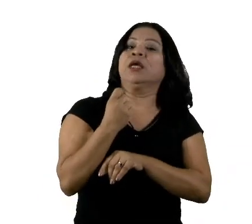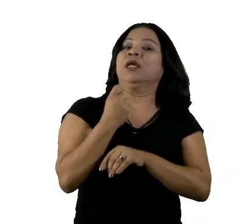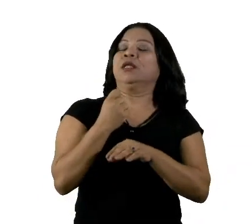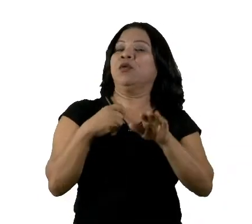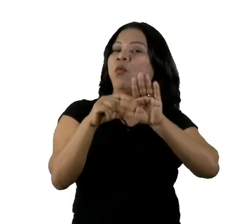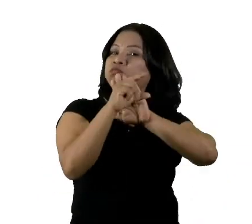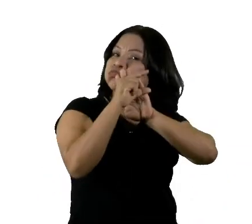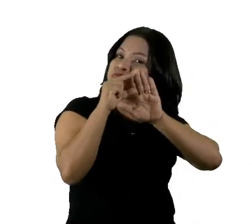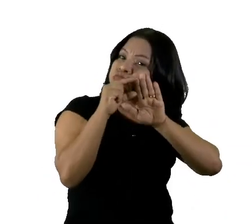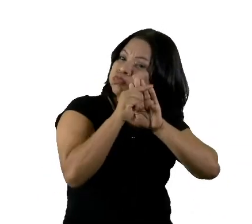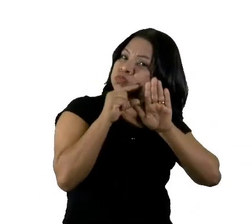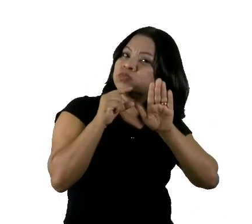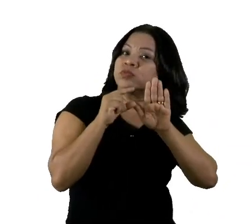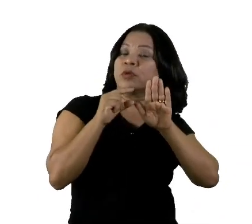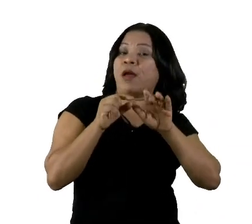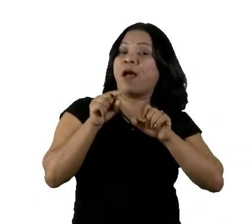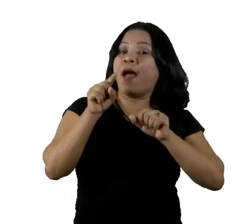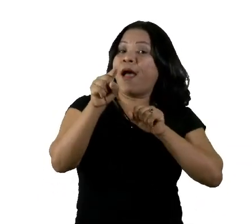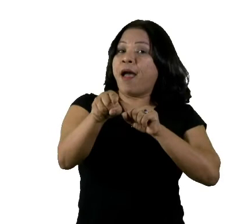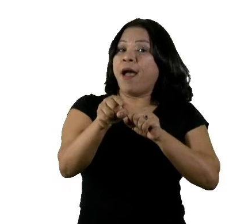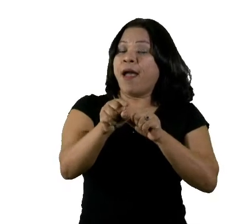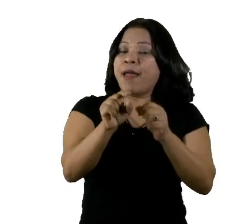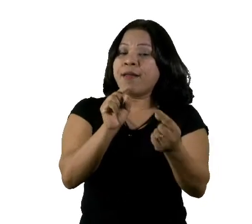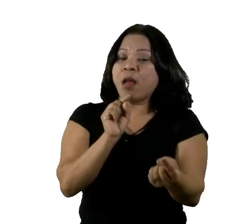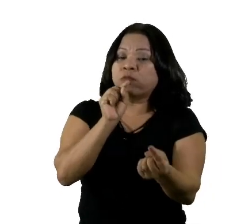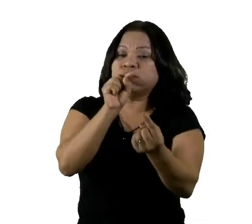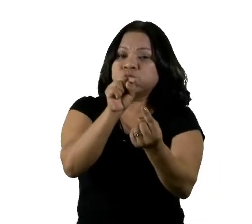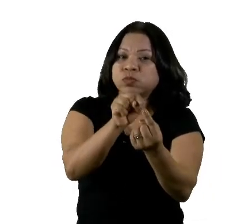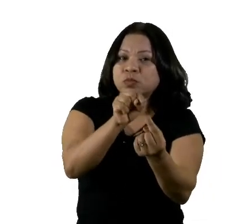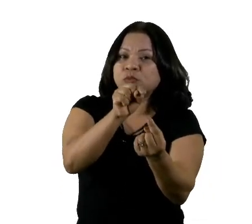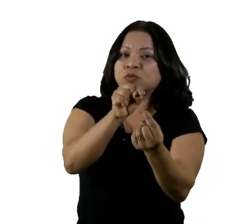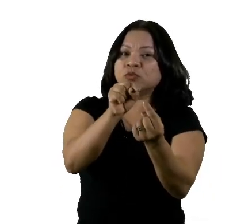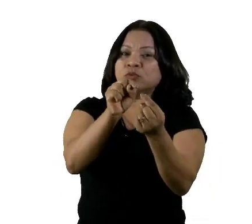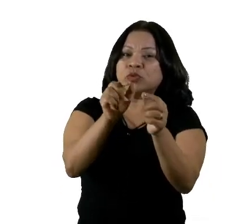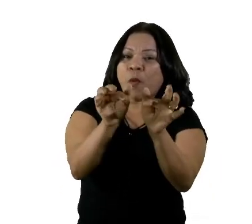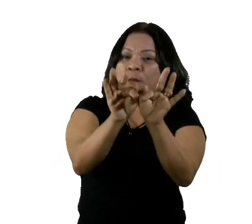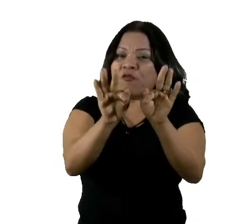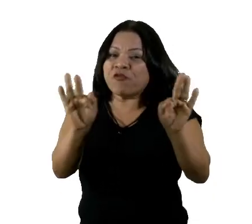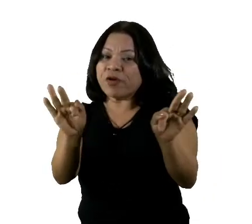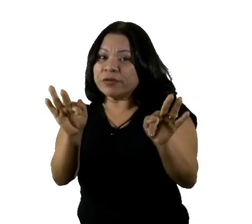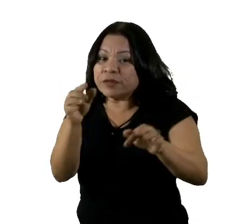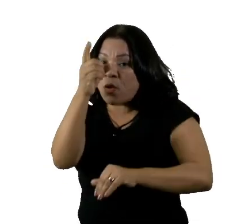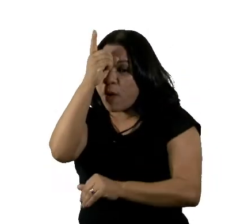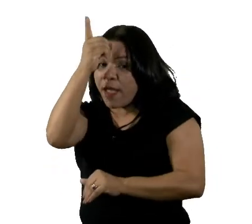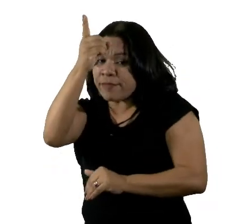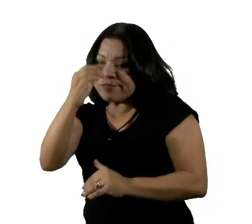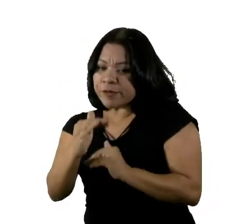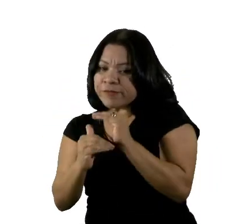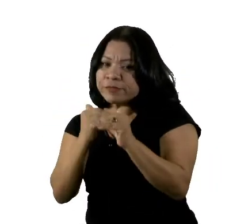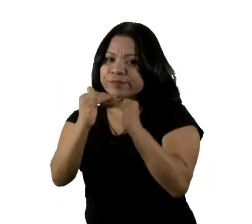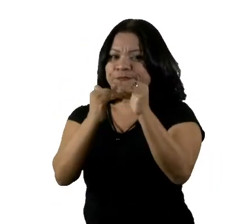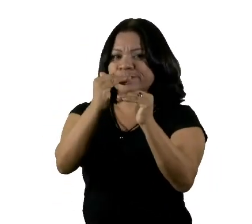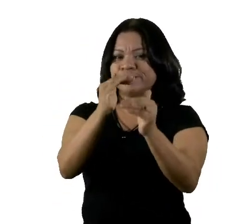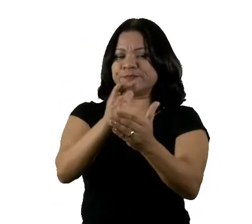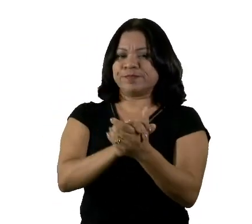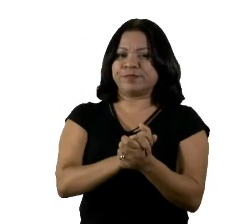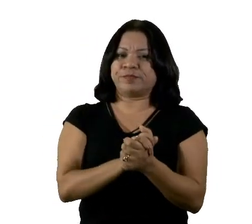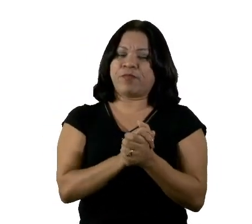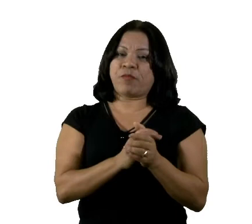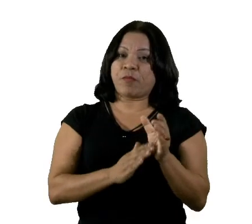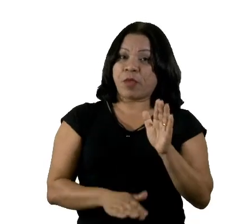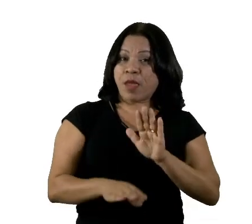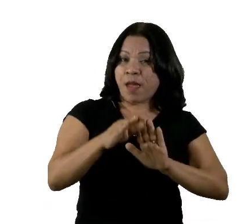vermelha. Ele é o tópico frasal, é a ideia central que vai ser desenvolvida. Tais como perda de